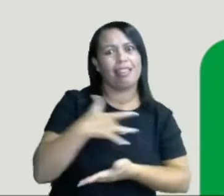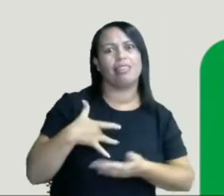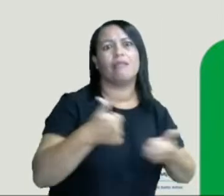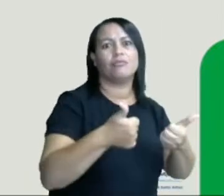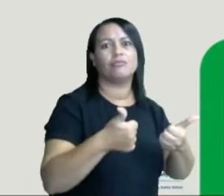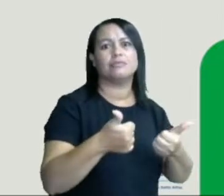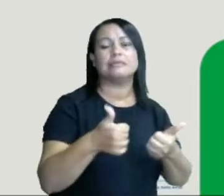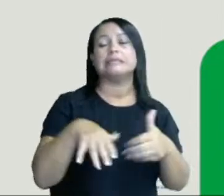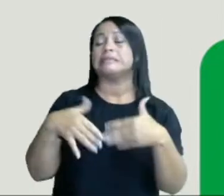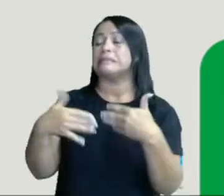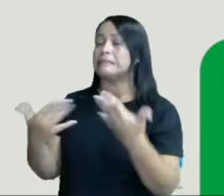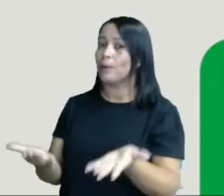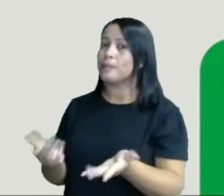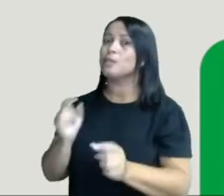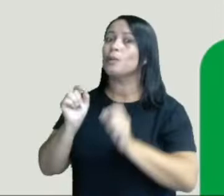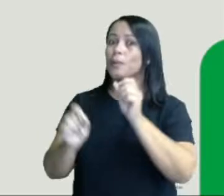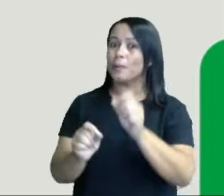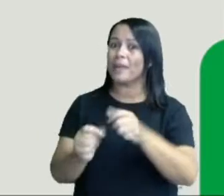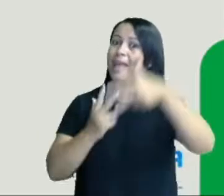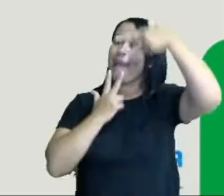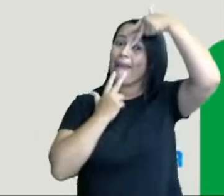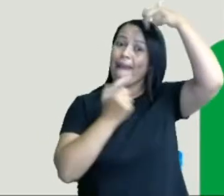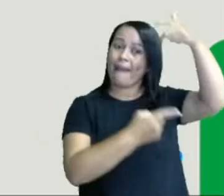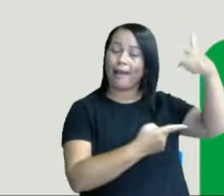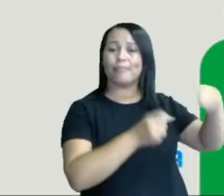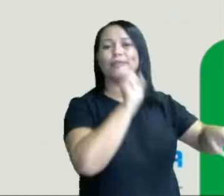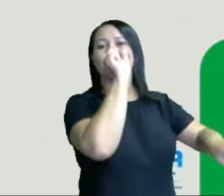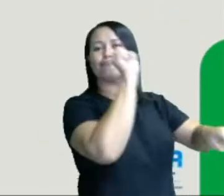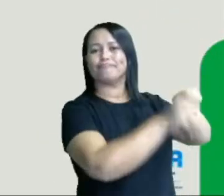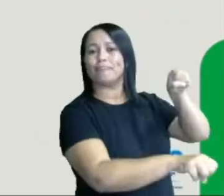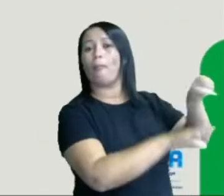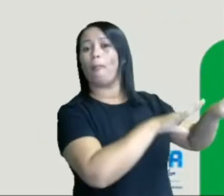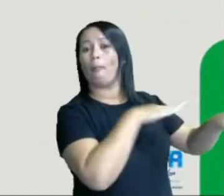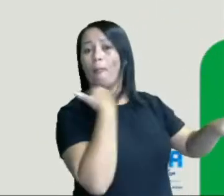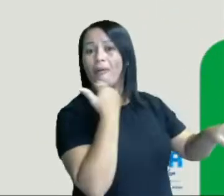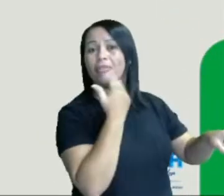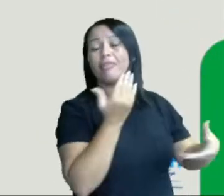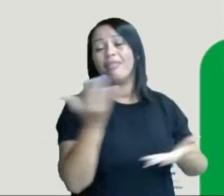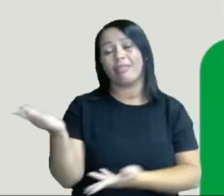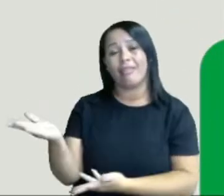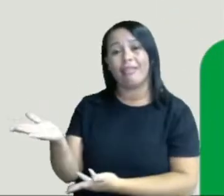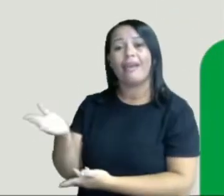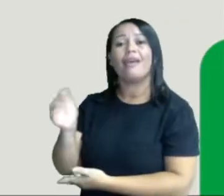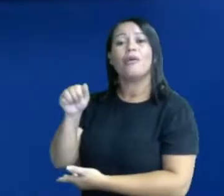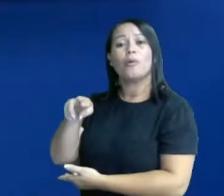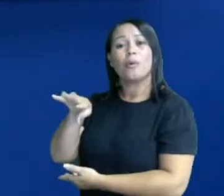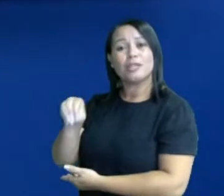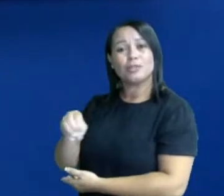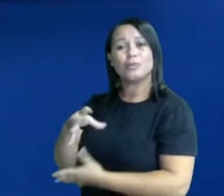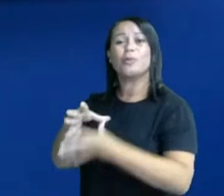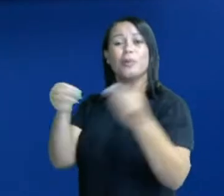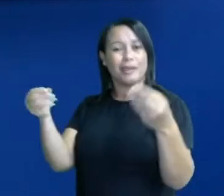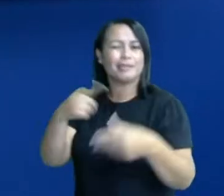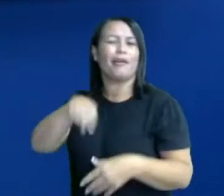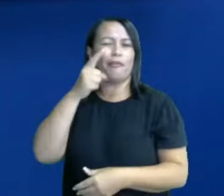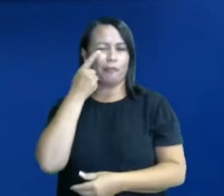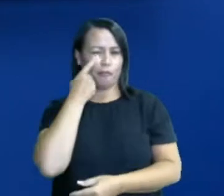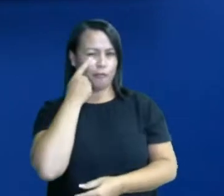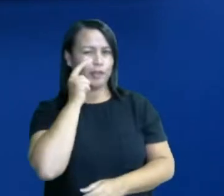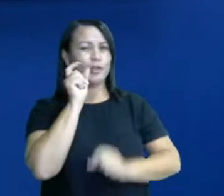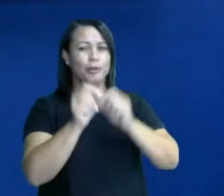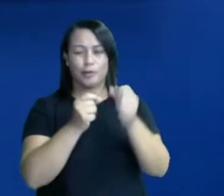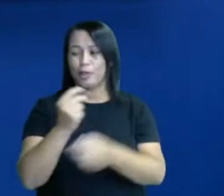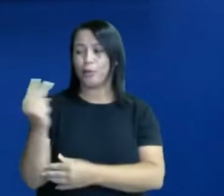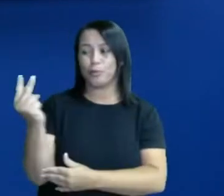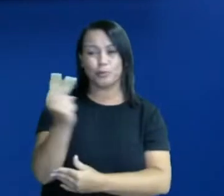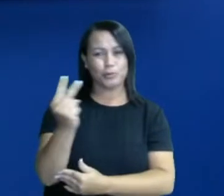bom." Assim, a cabra foi sacrificada e o asno curado. Então, vocês estão vendo aqui os